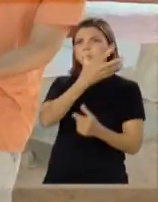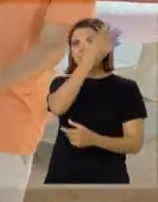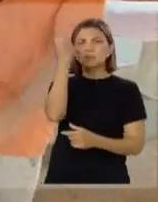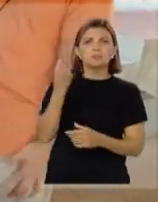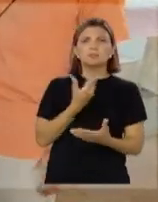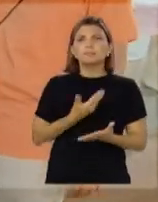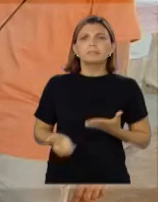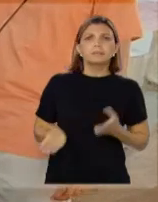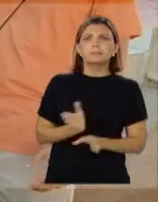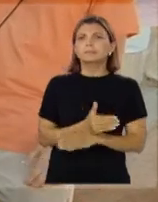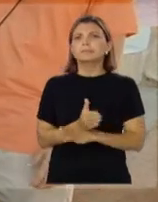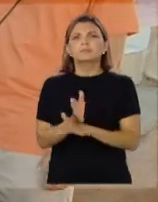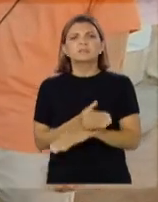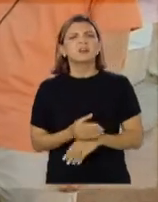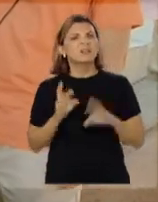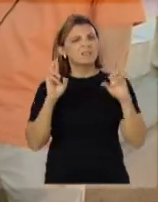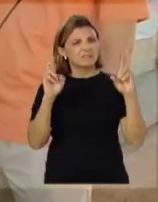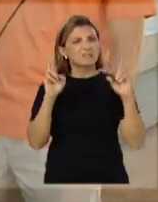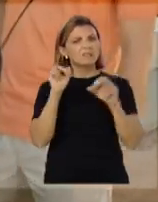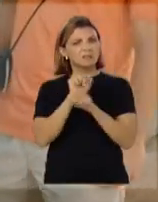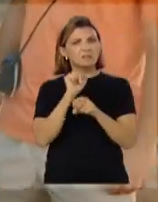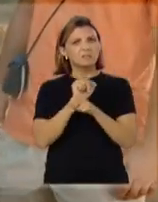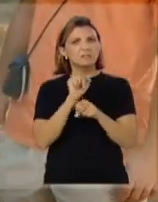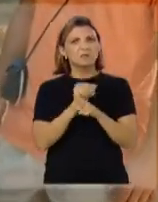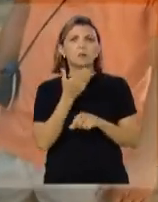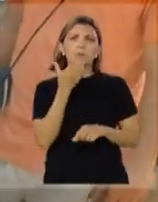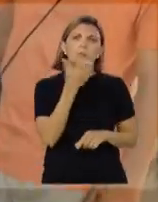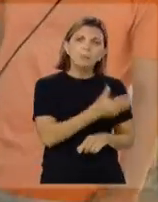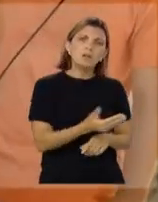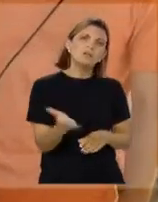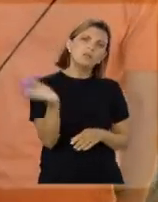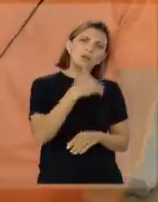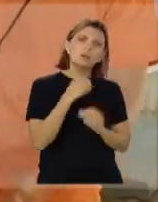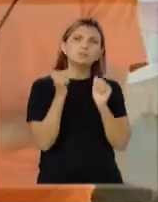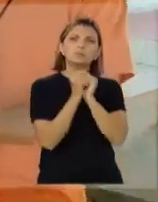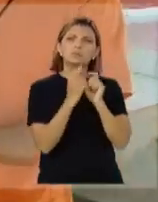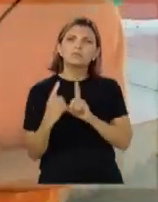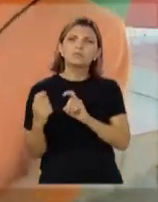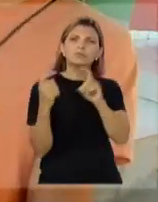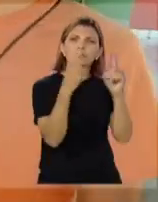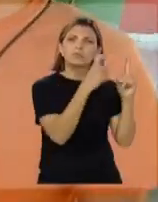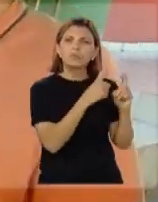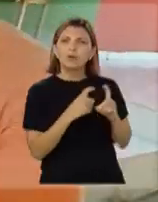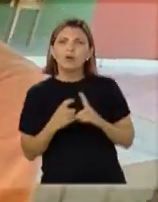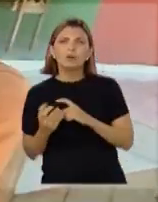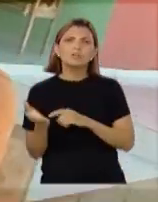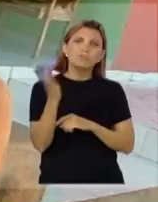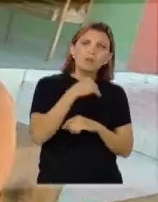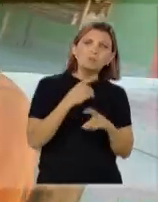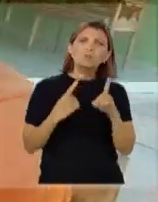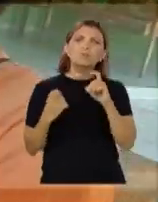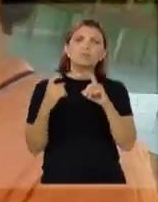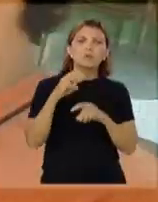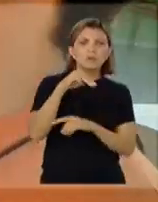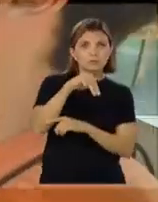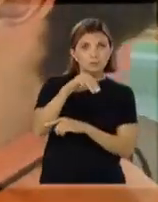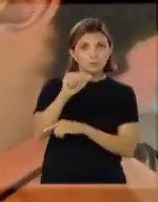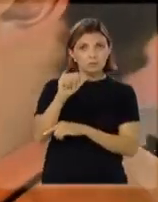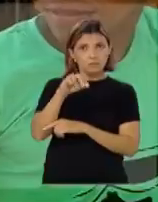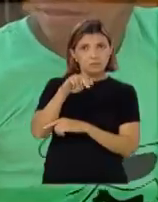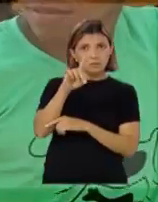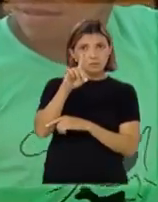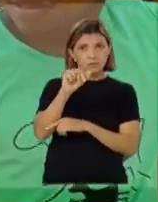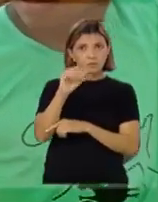situação, esquecido. Ah, JP, eu ainda tenho esperança. Se eu não tivesse pedido pra vocês virem comigo fotografar o mandacaru, nada disso